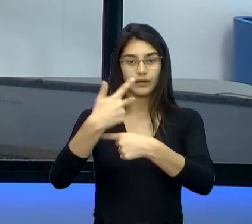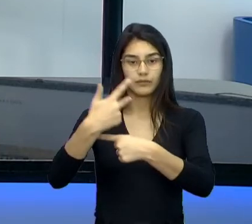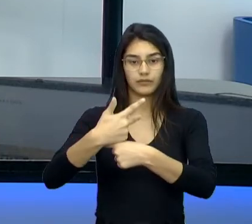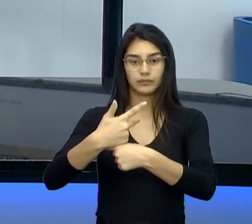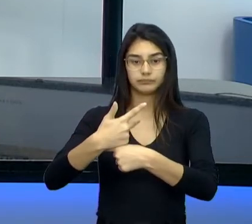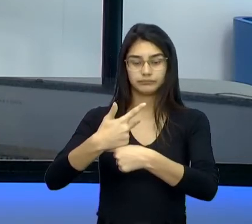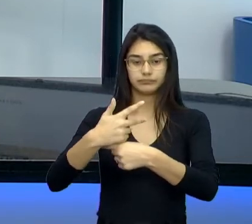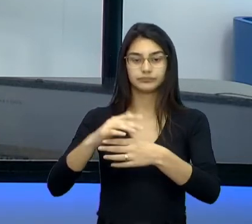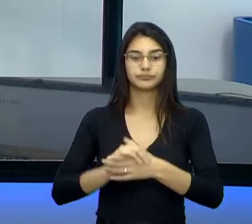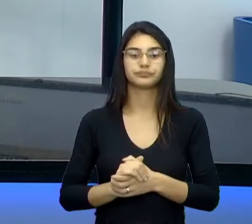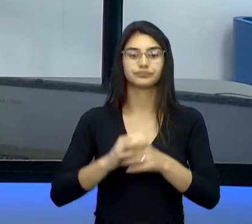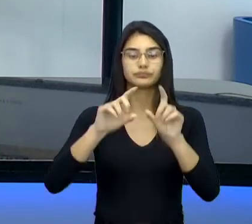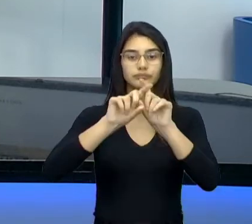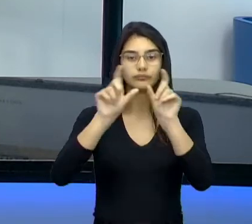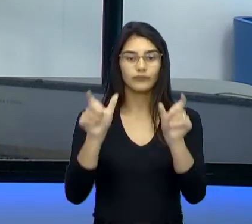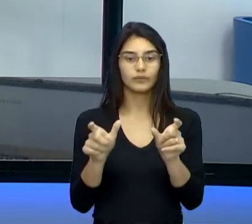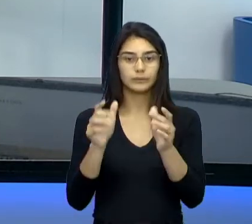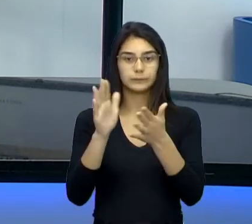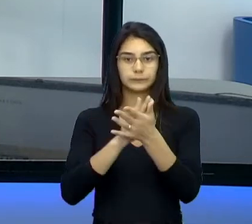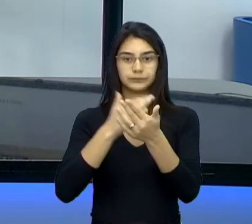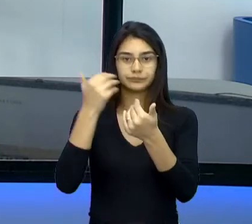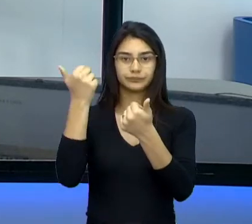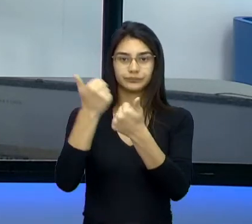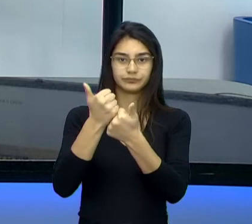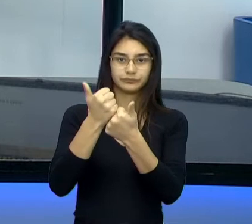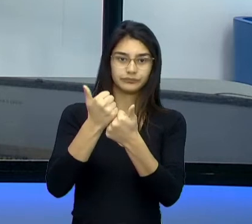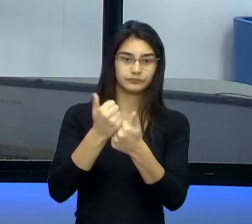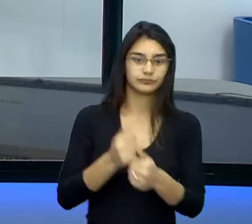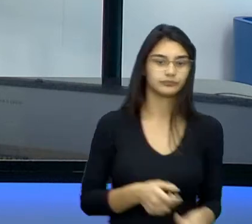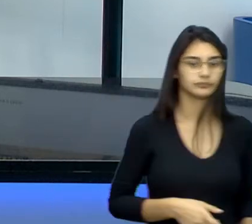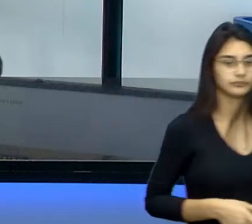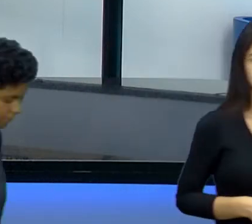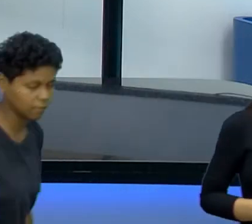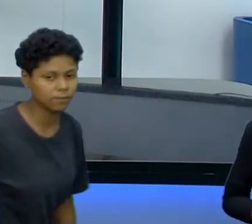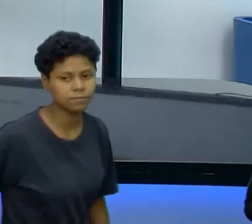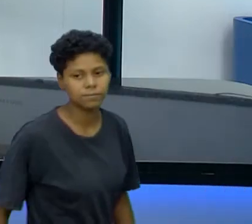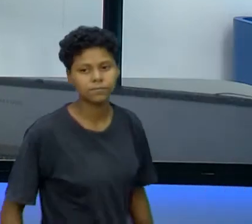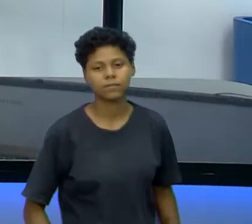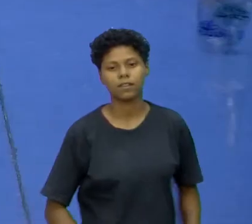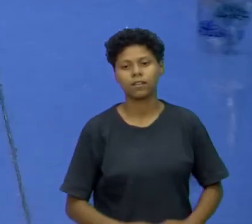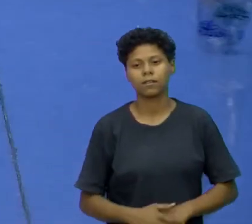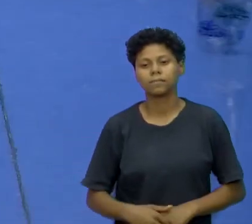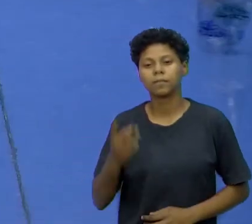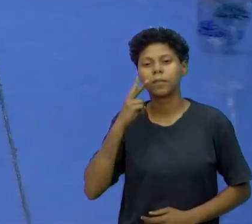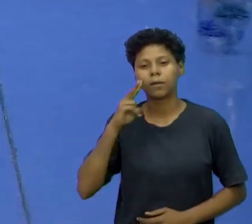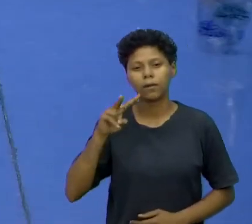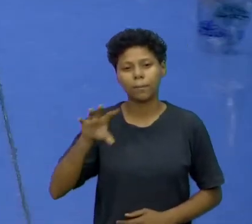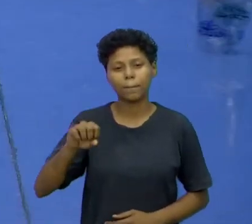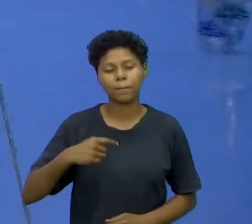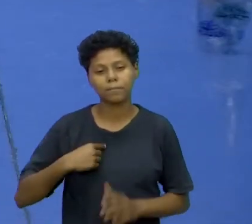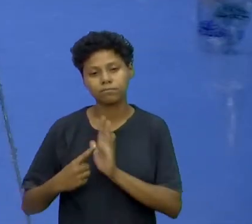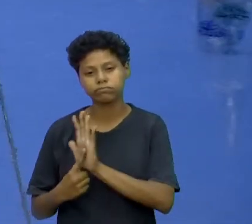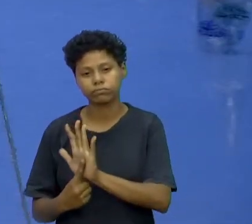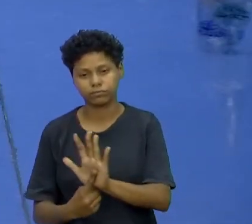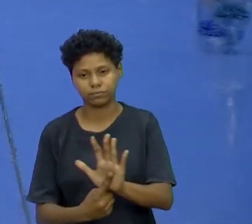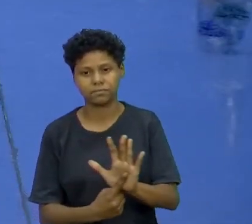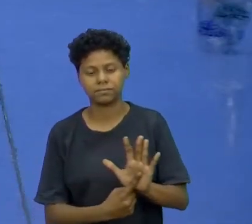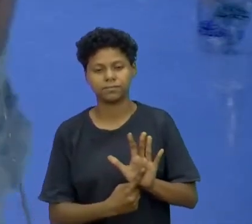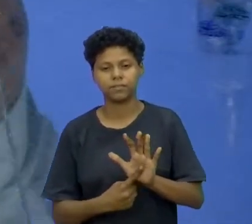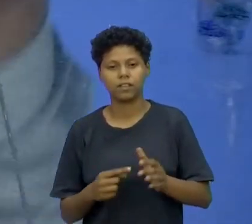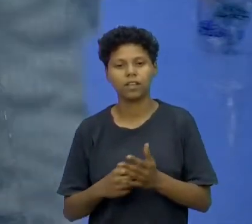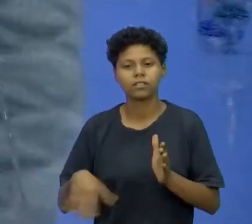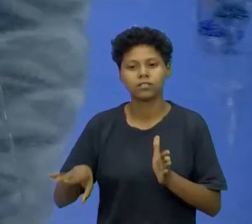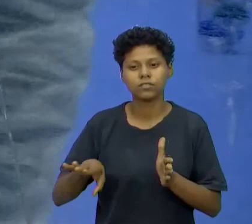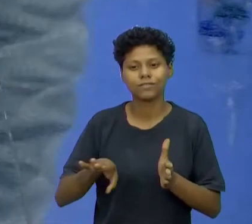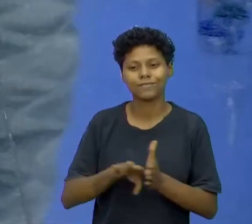para mim, olha só, o arco. Deixa eu tomar cuidado aqui para não derrubar. Assim já está pegando, né? Legal. Ó, pega aqui para mim. Ó. Aí chegou